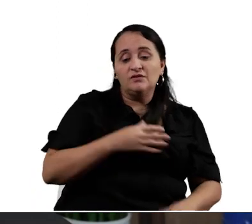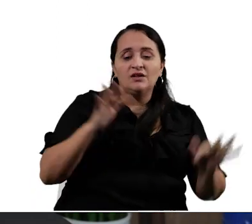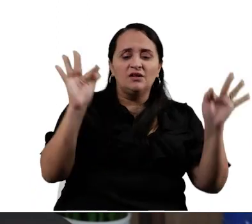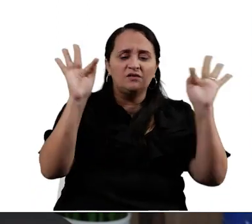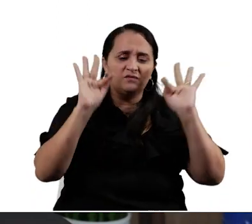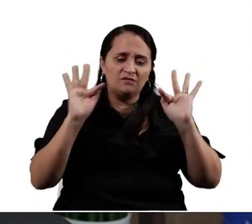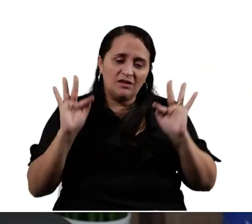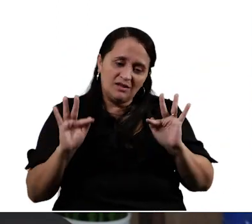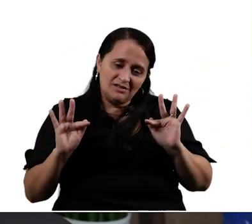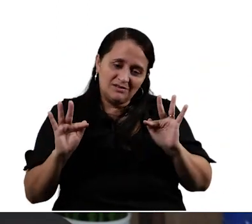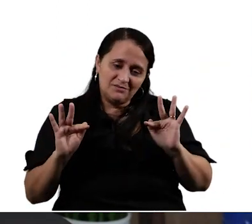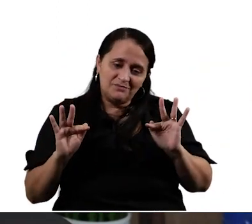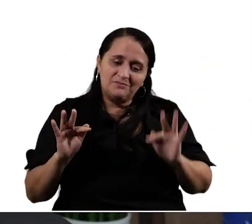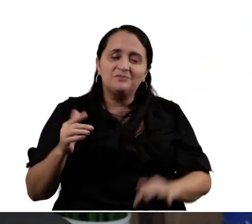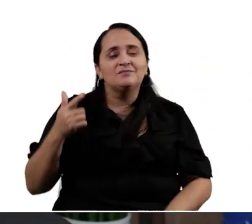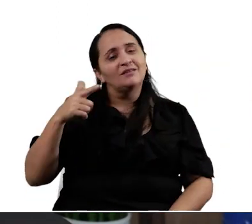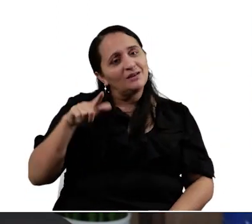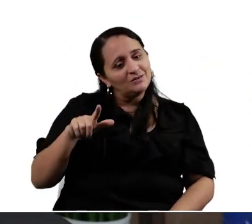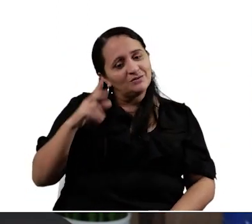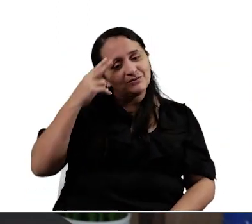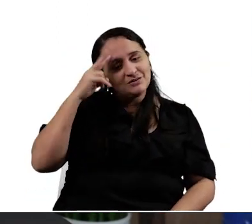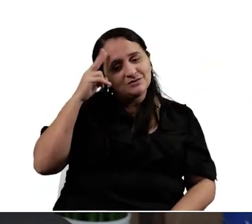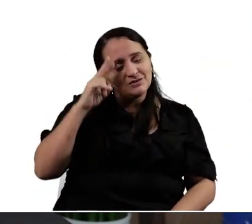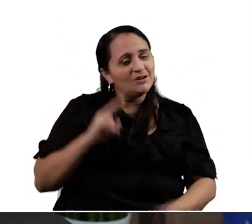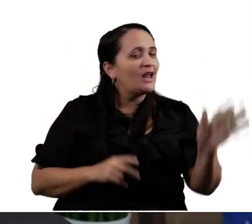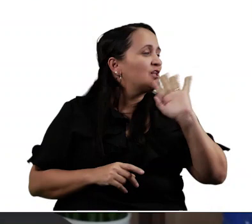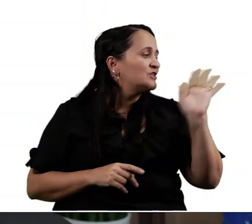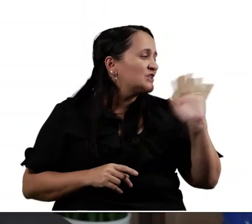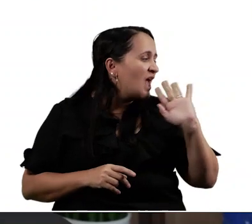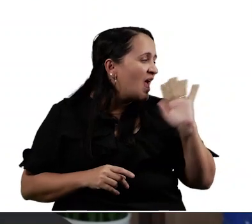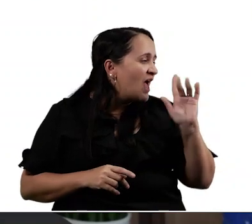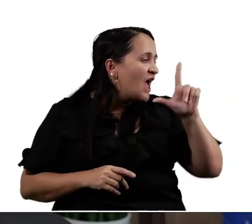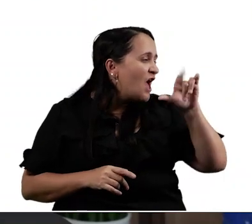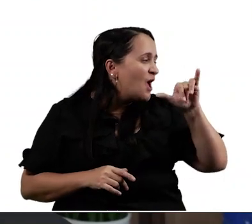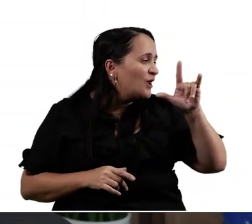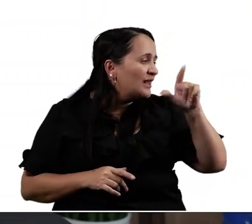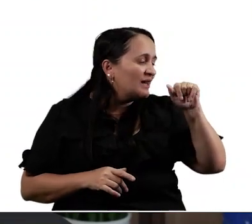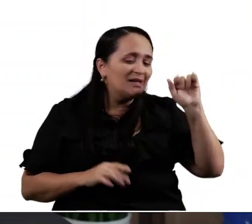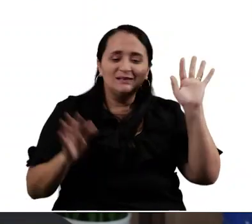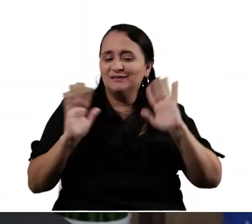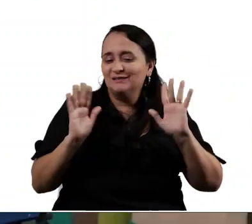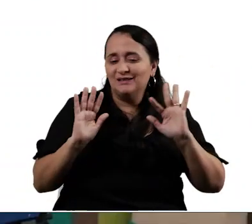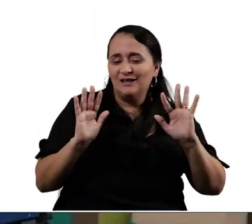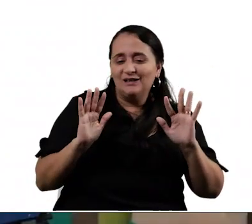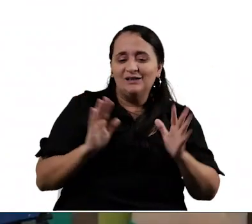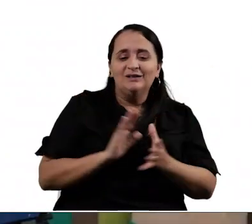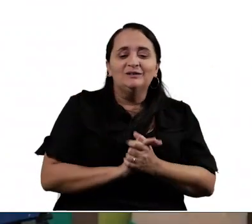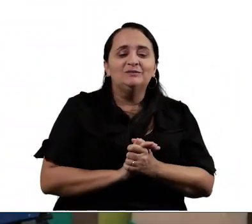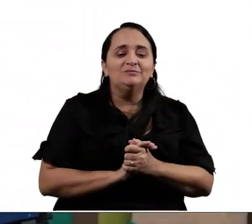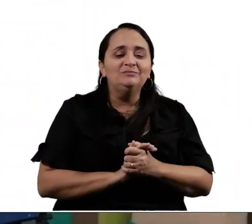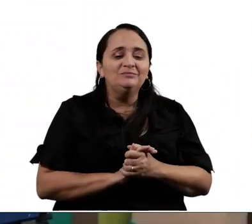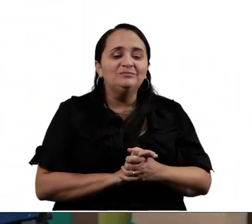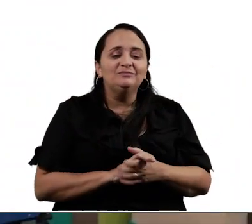assim termina mais uma história. Tchau, Lili. Tchau, professora. Tchau, alunos. E aí,